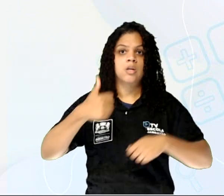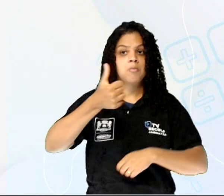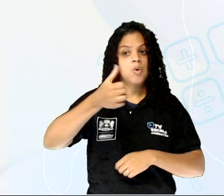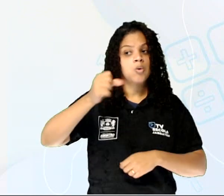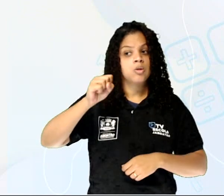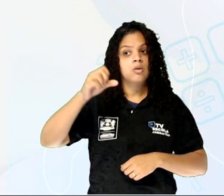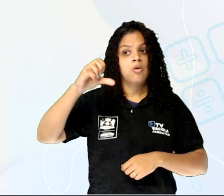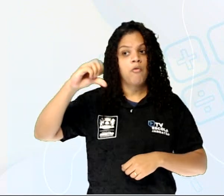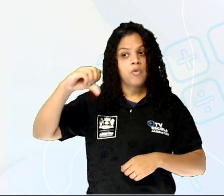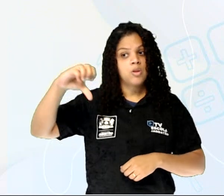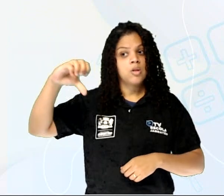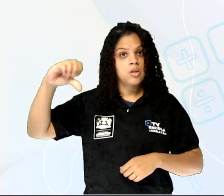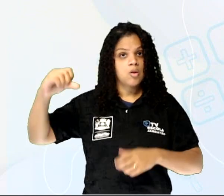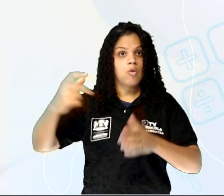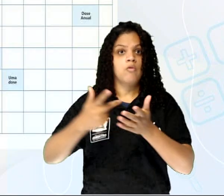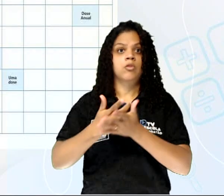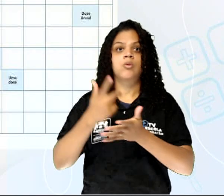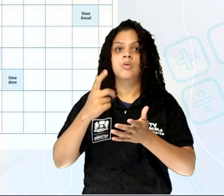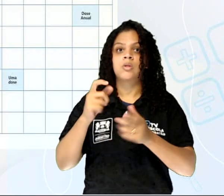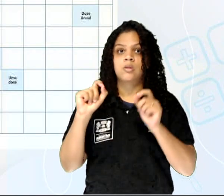1989, na Paraíba.